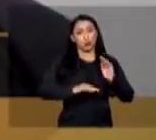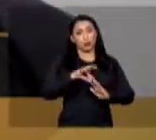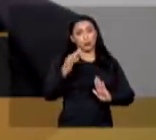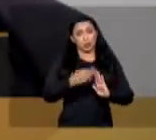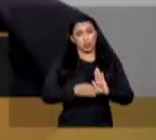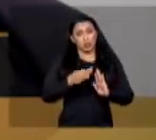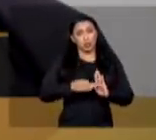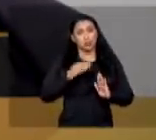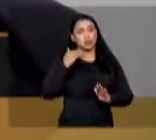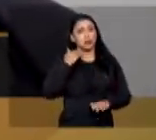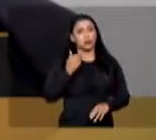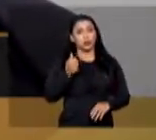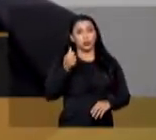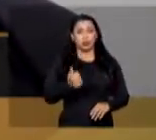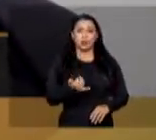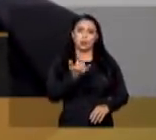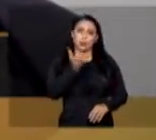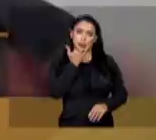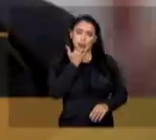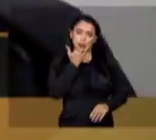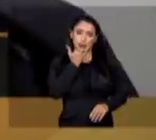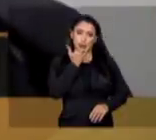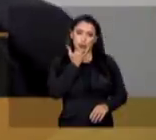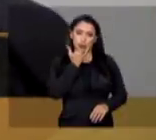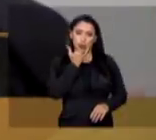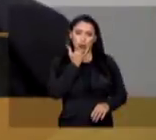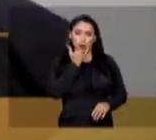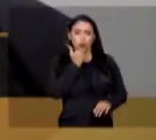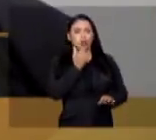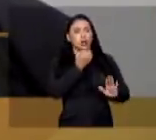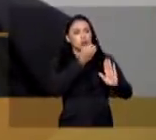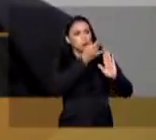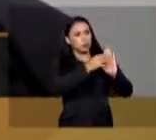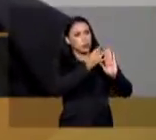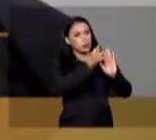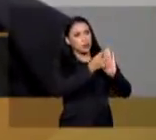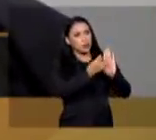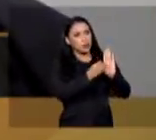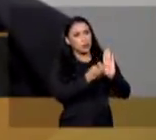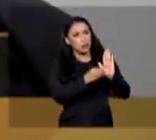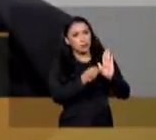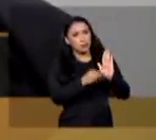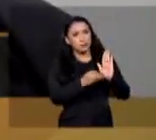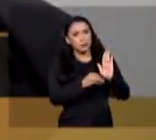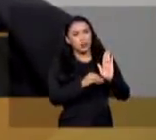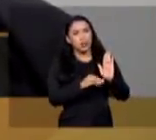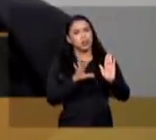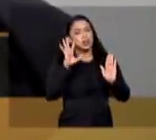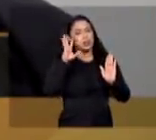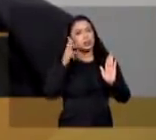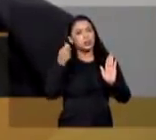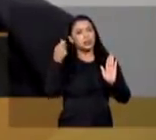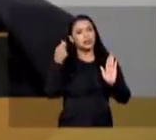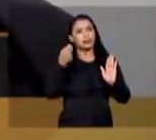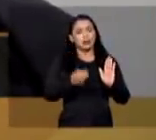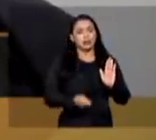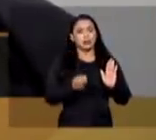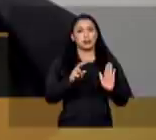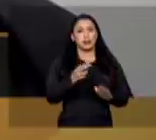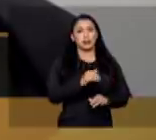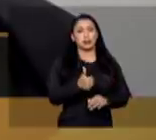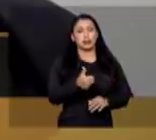juízo. Com as devidas vênias, descrevo brevemente o objeto das impetrações dos HC